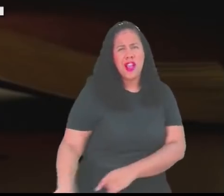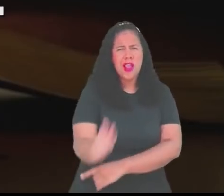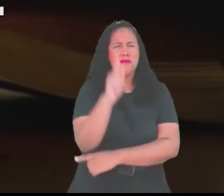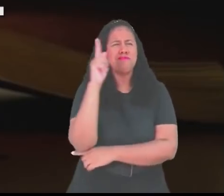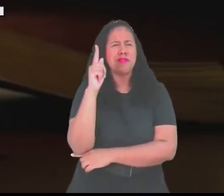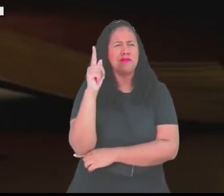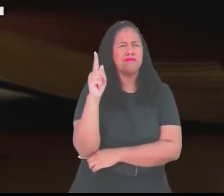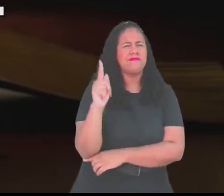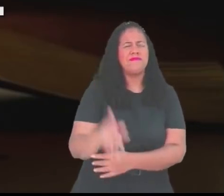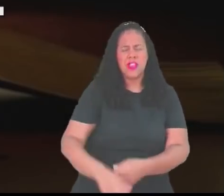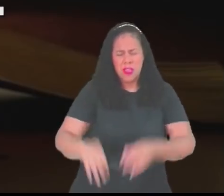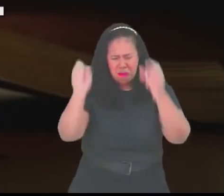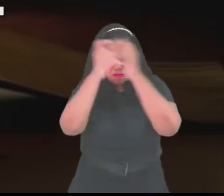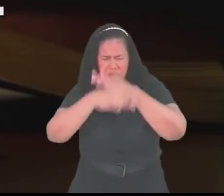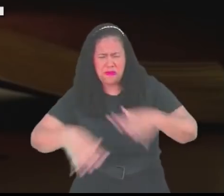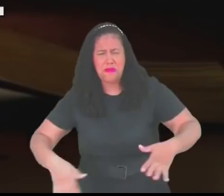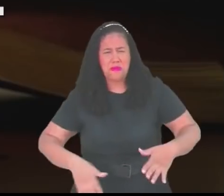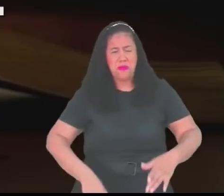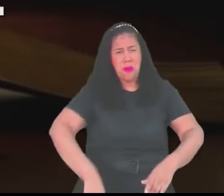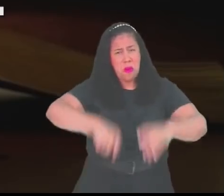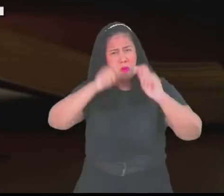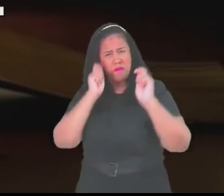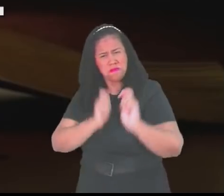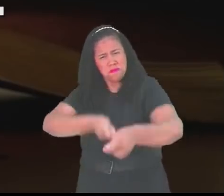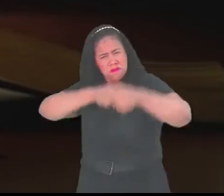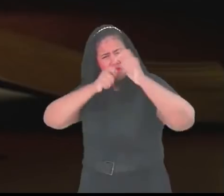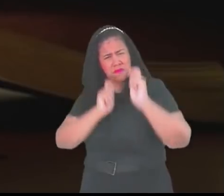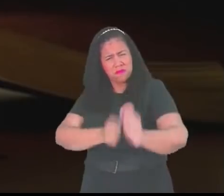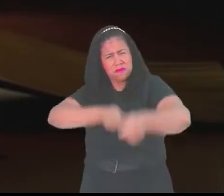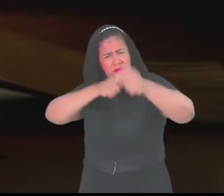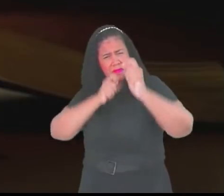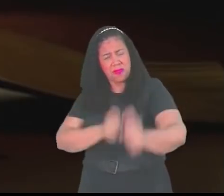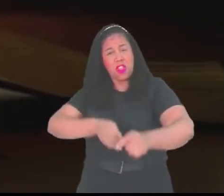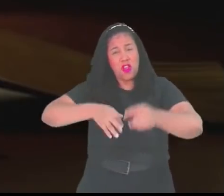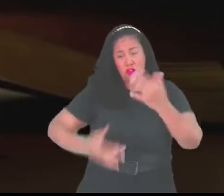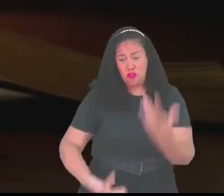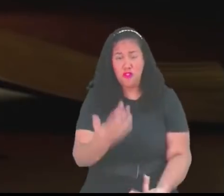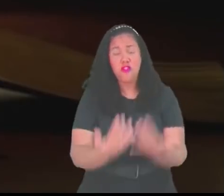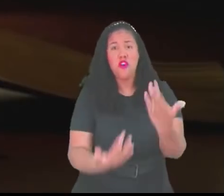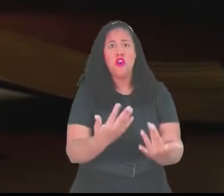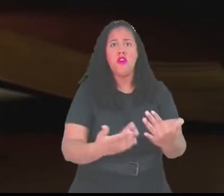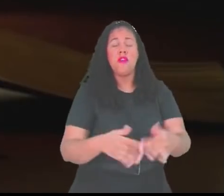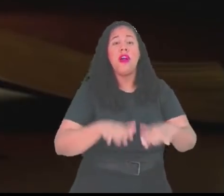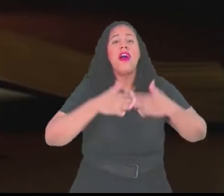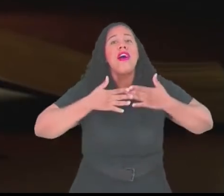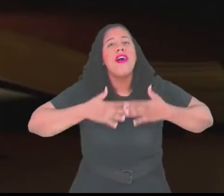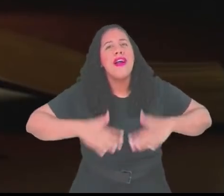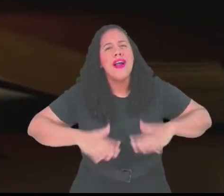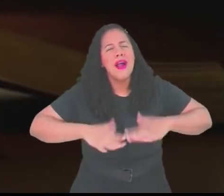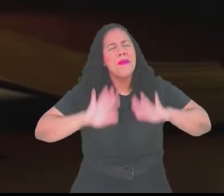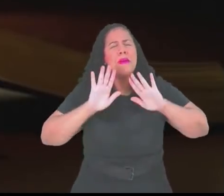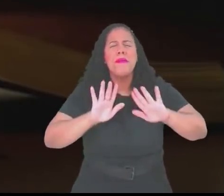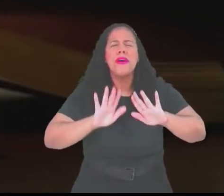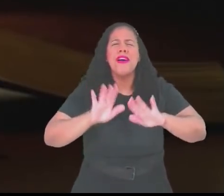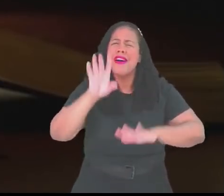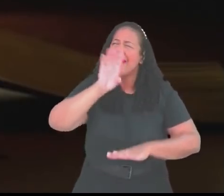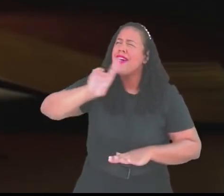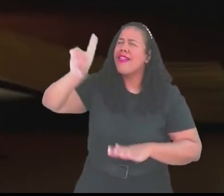lança. Queima os carros no fogo. Aquietai-vos e sabei que eu sou